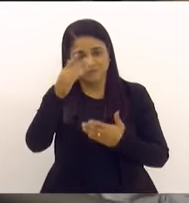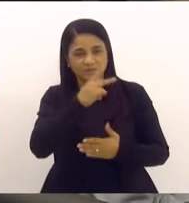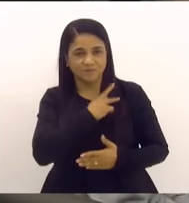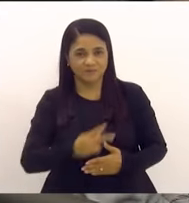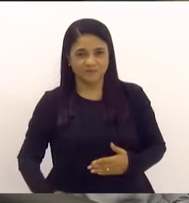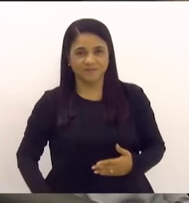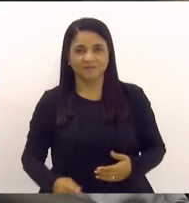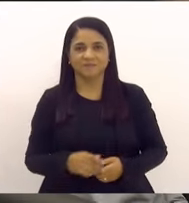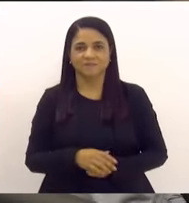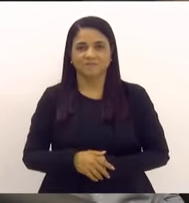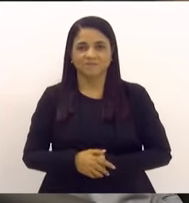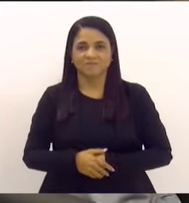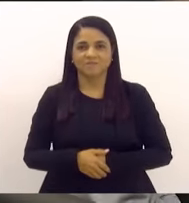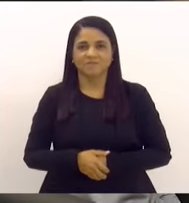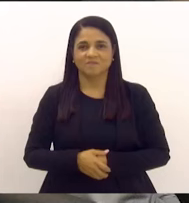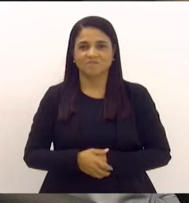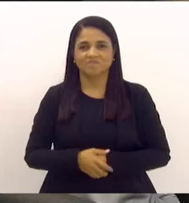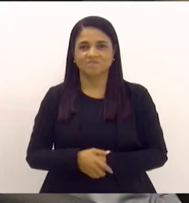Obrigado.